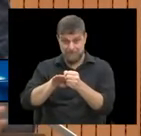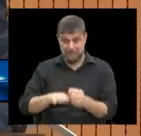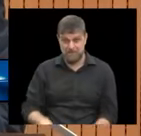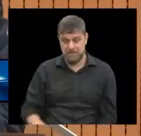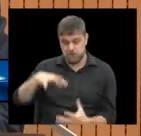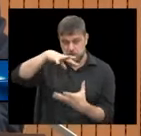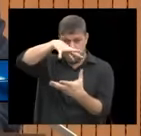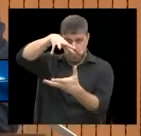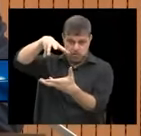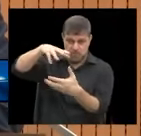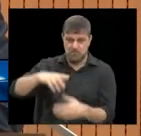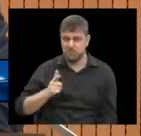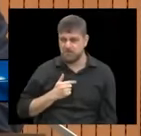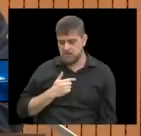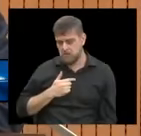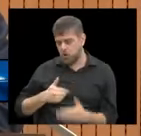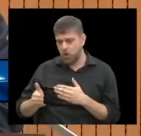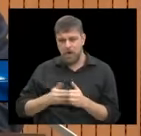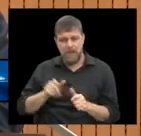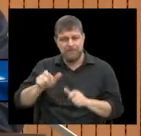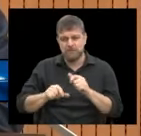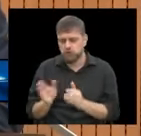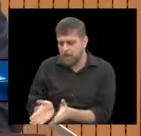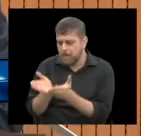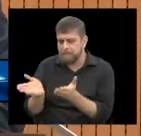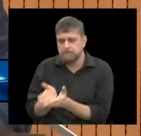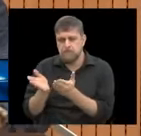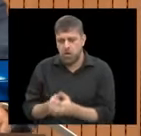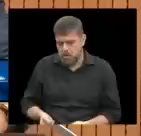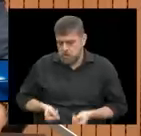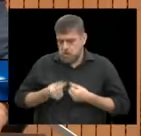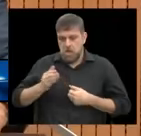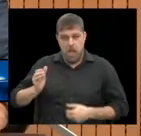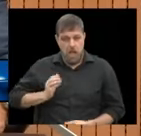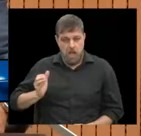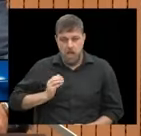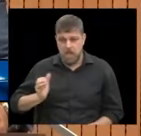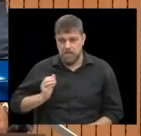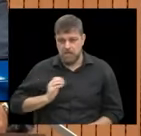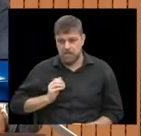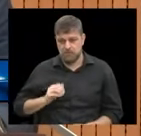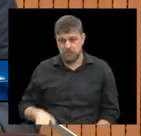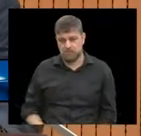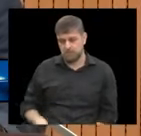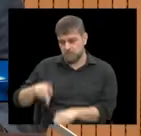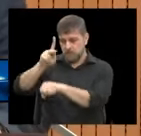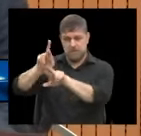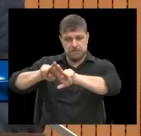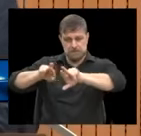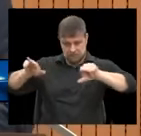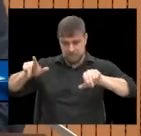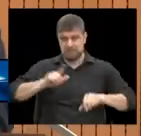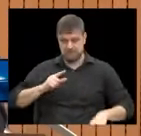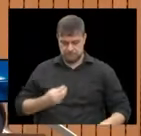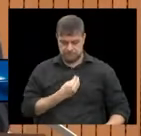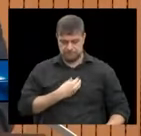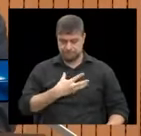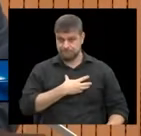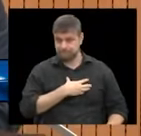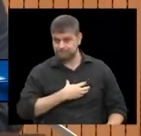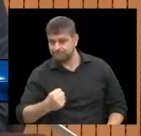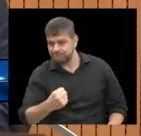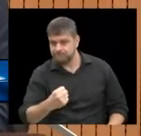isso independe do nível social das pessoas ou do nível de desenvolvimento dos países. É a segunda